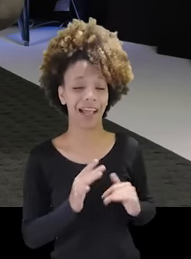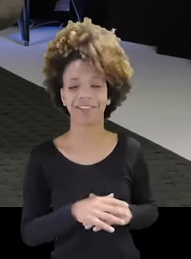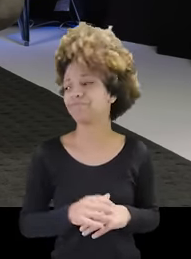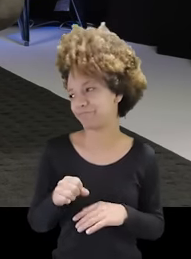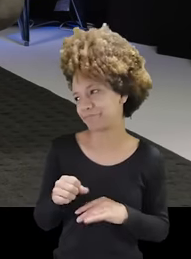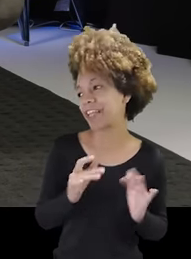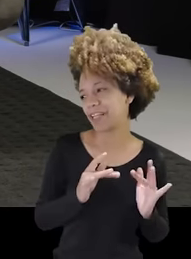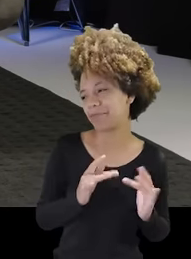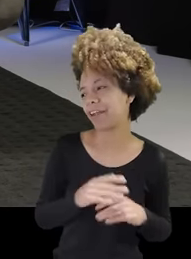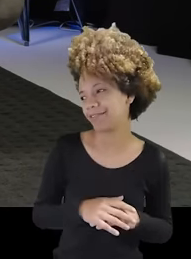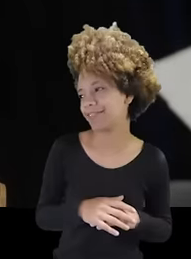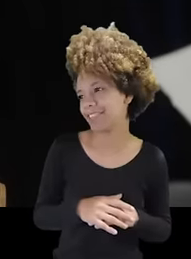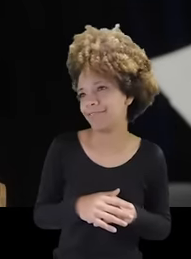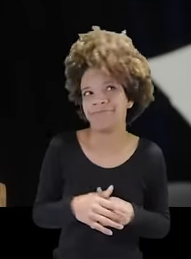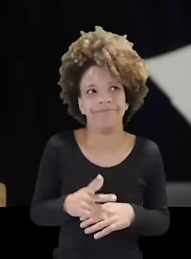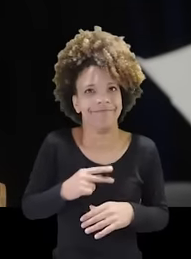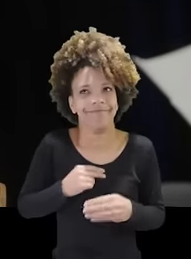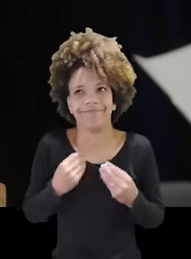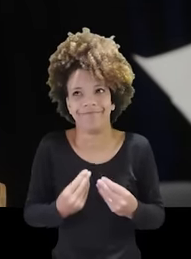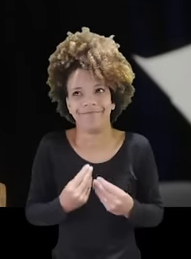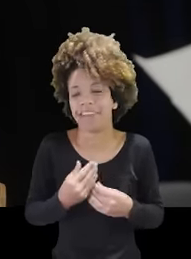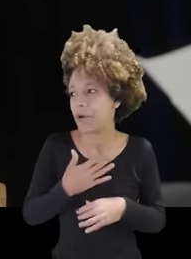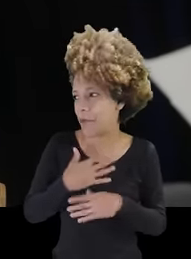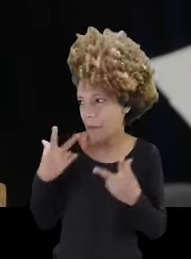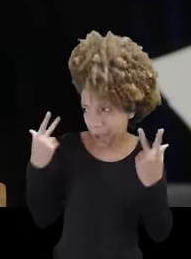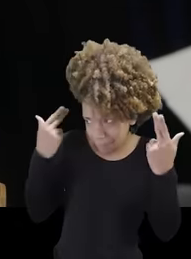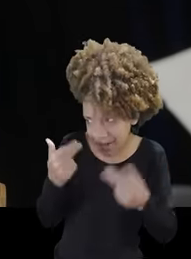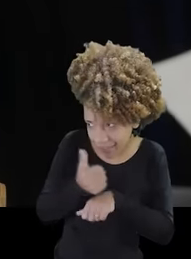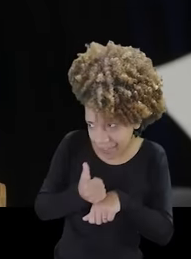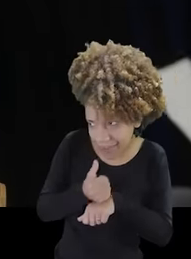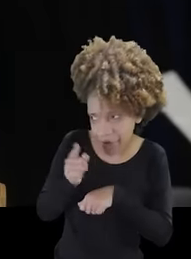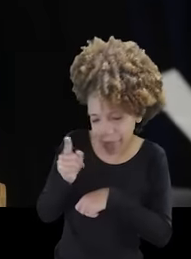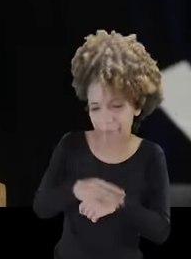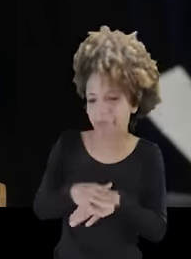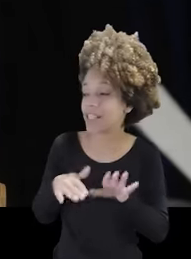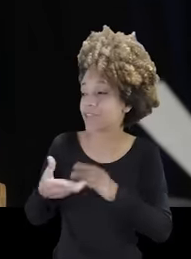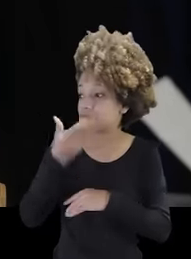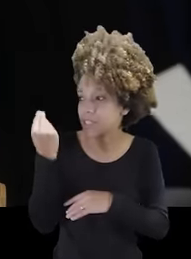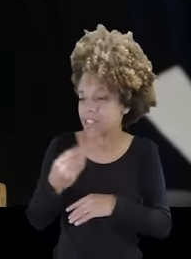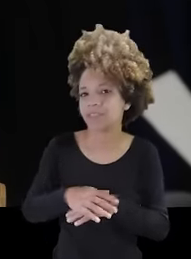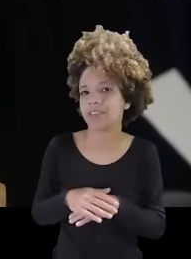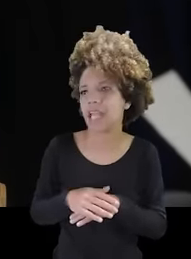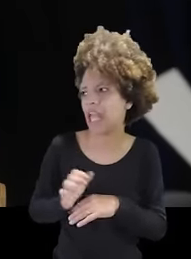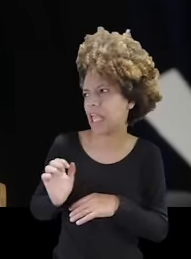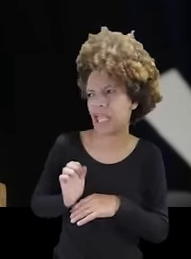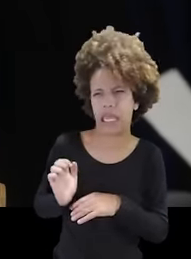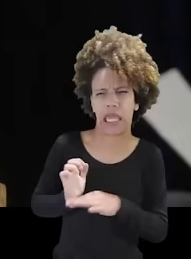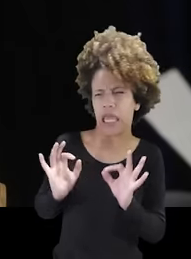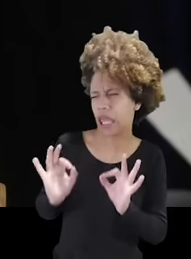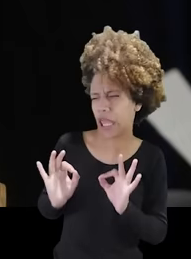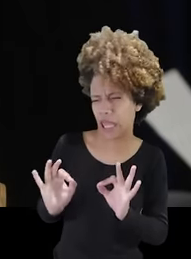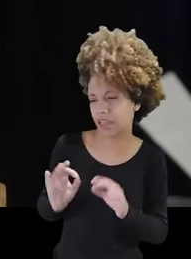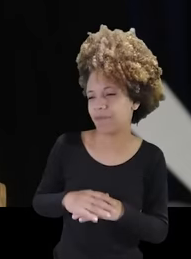e tem uma namorada o meu cabeleireiro lá gente às vezes ele eu esqueço ele é alguém dar ali ó